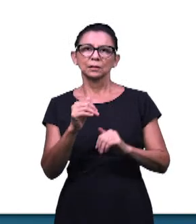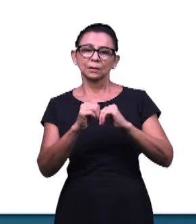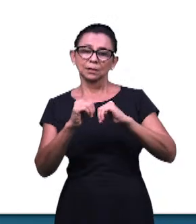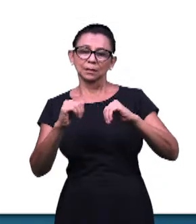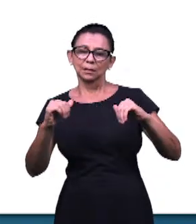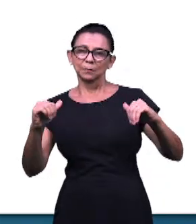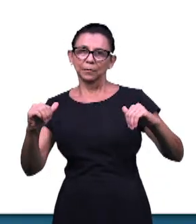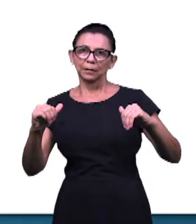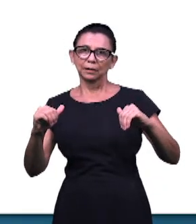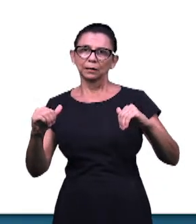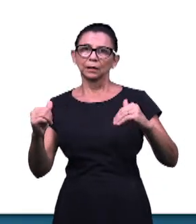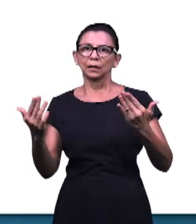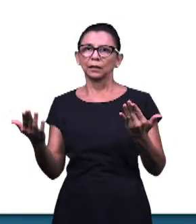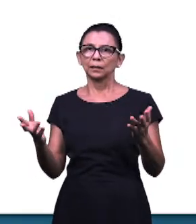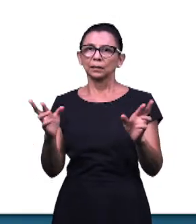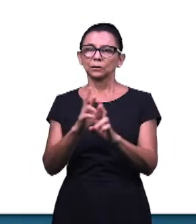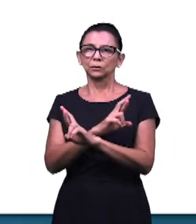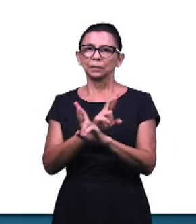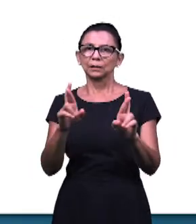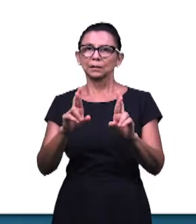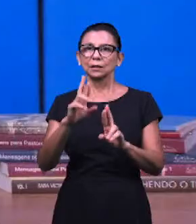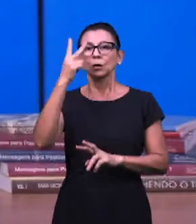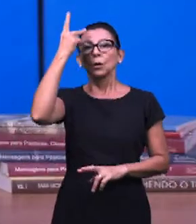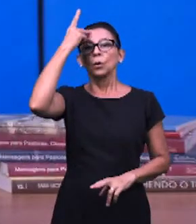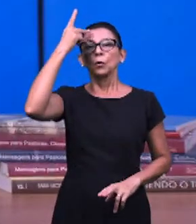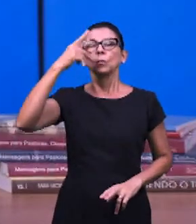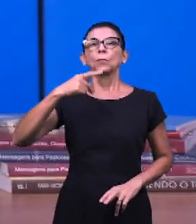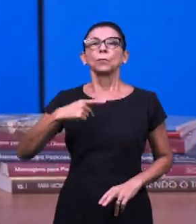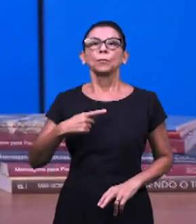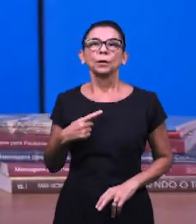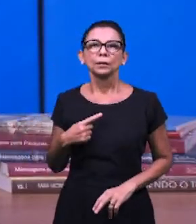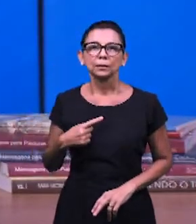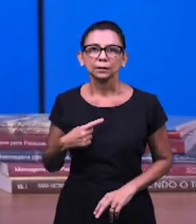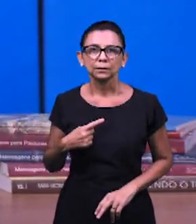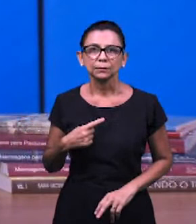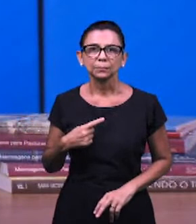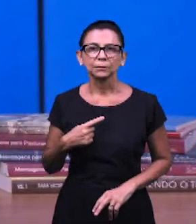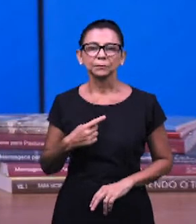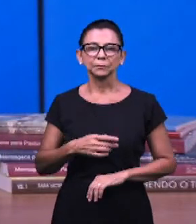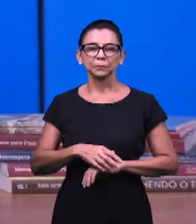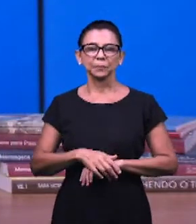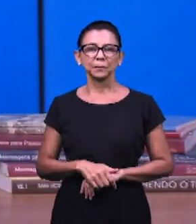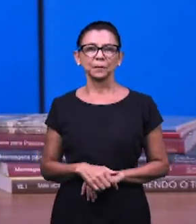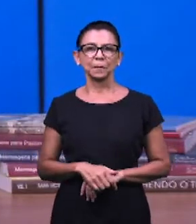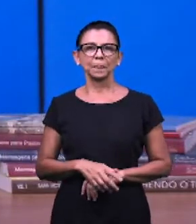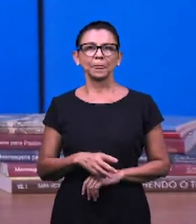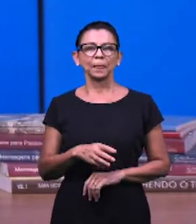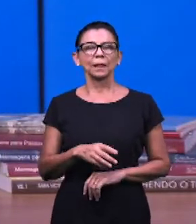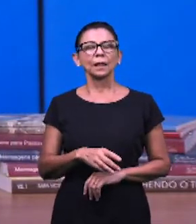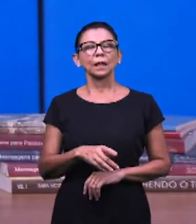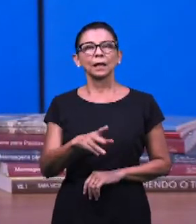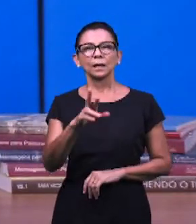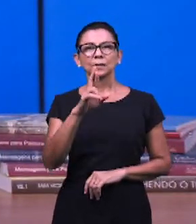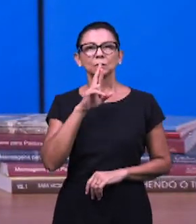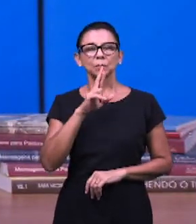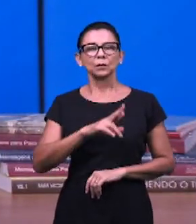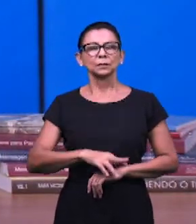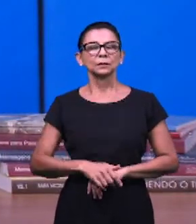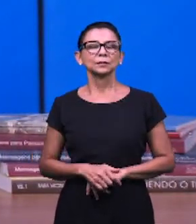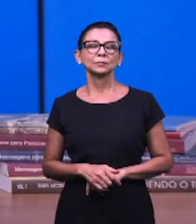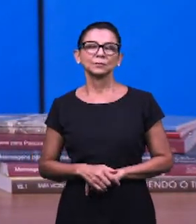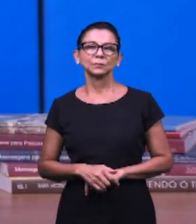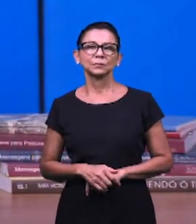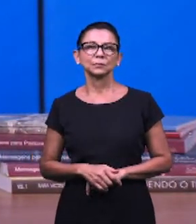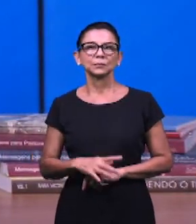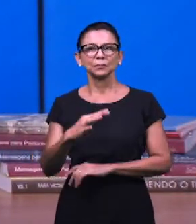em sua relação humana? Muito bem, quem vai nos dar essa resposta agora é o Felipe